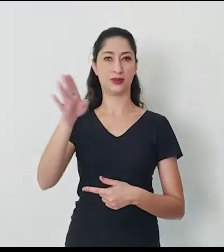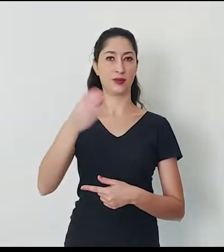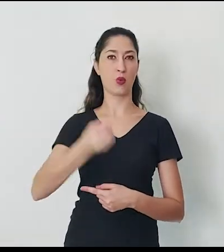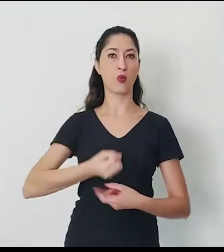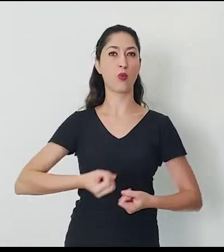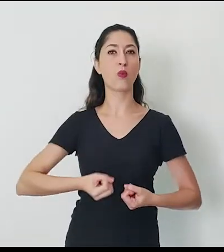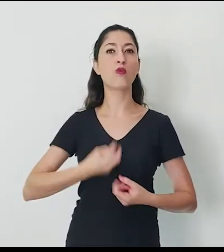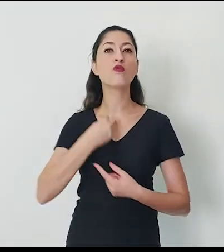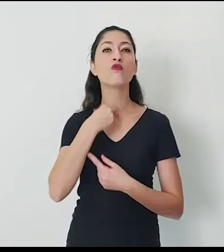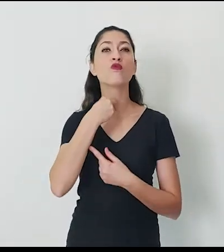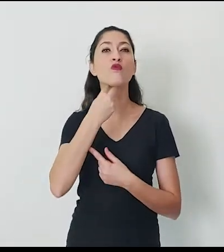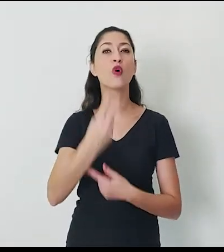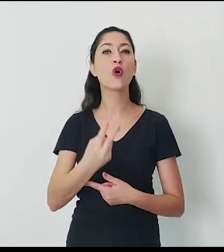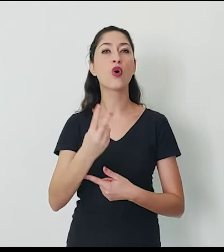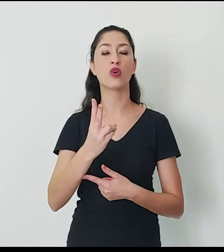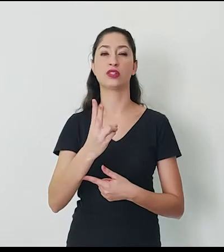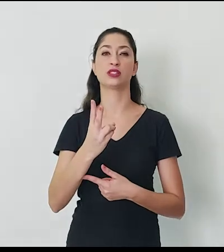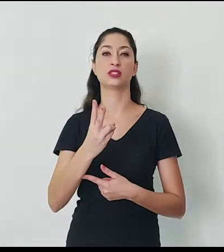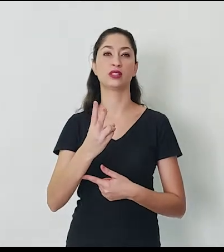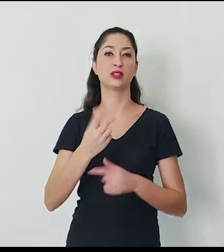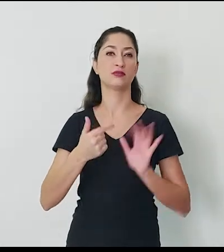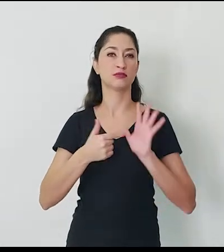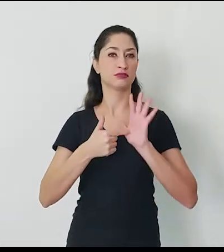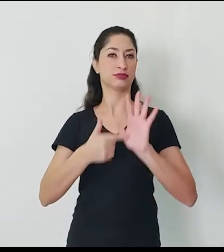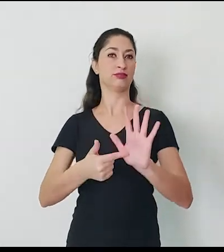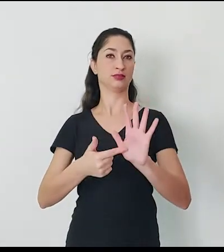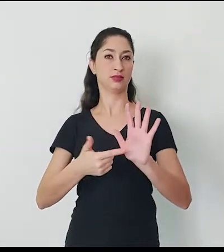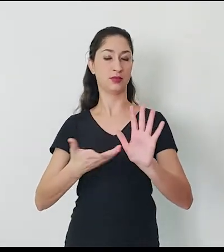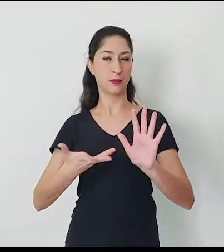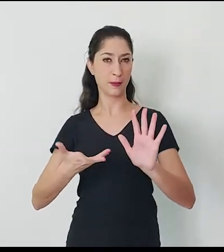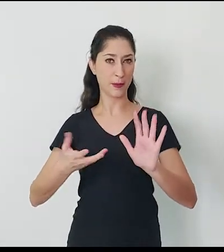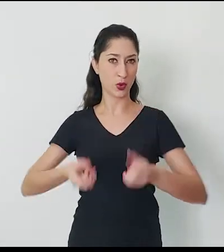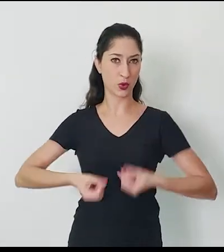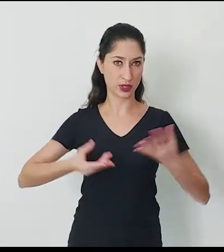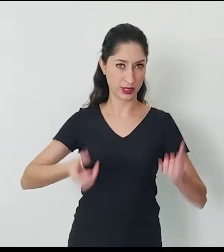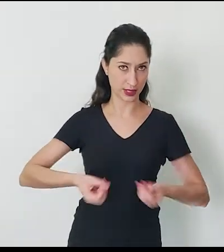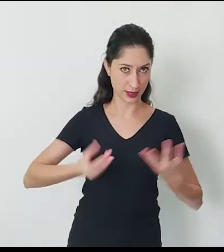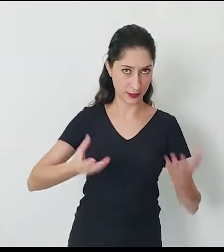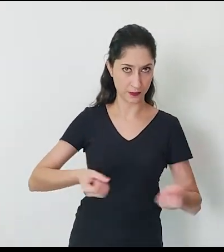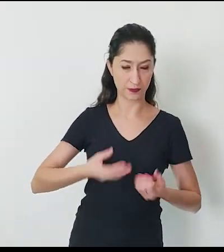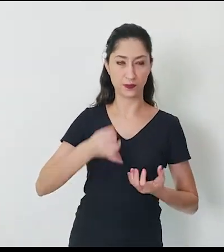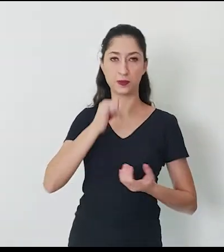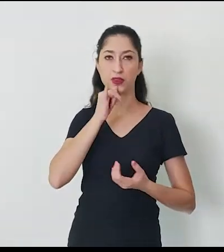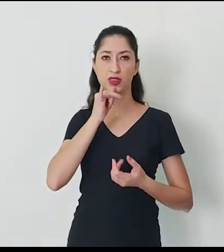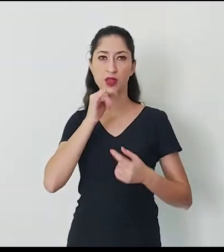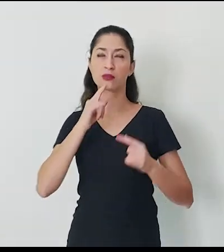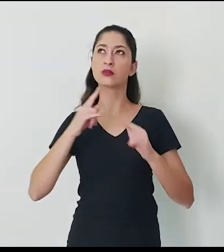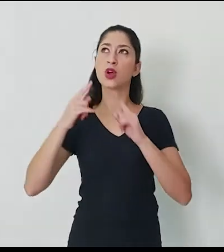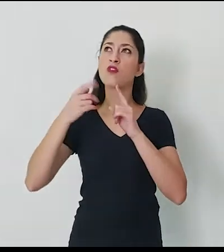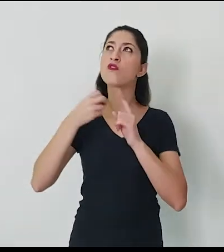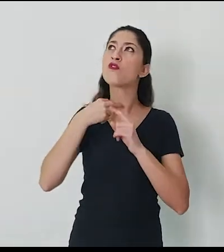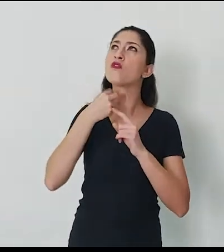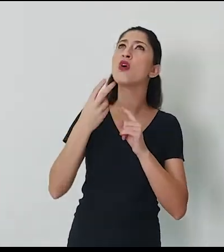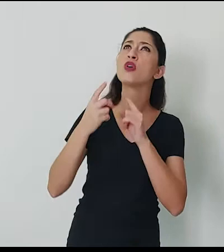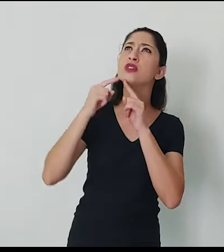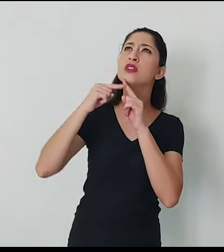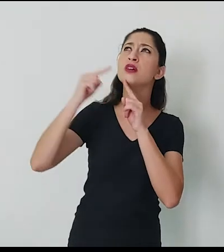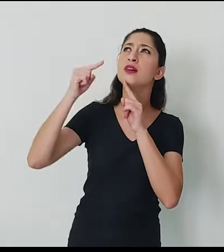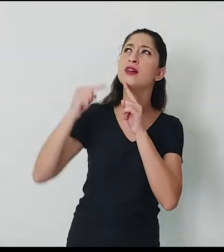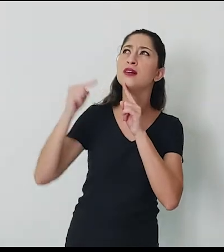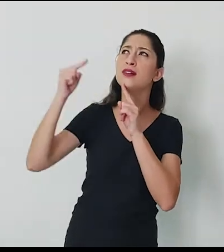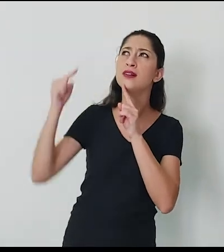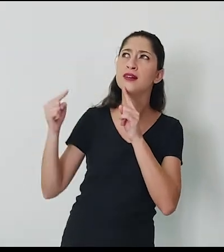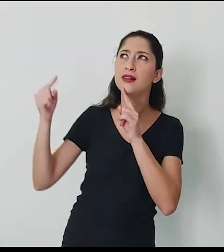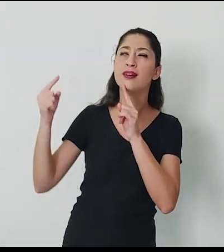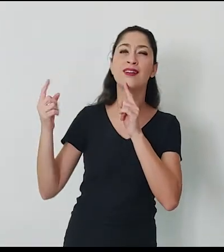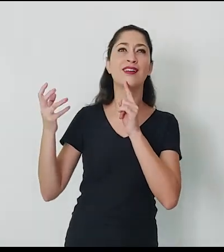é com ela, né, principalmente que nós fazemos grandes coisas dentro da poesia, assim, né, com entonações diferentes, dependendo